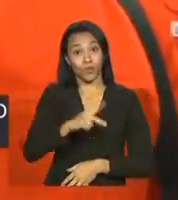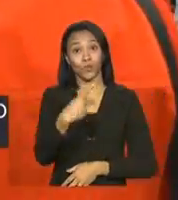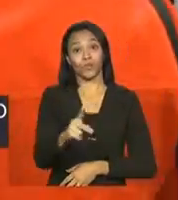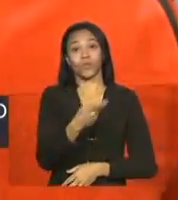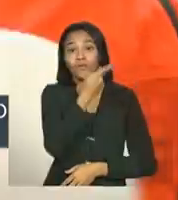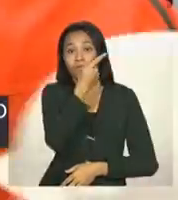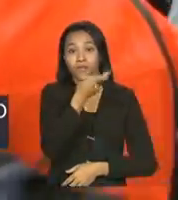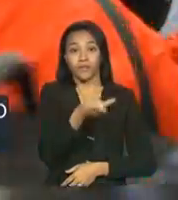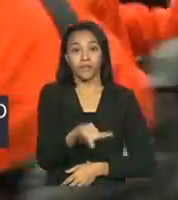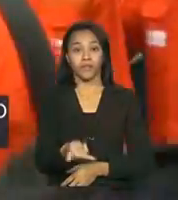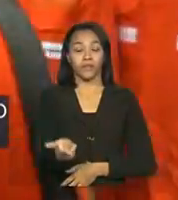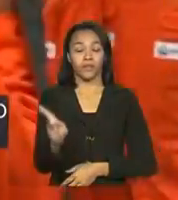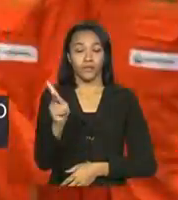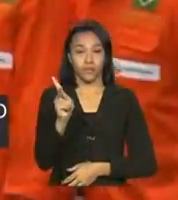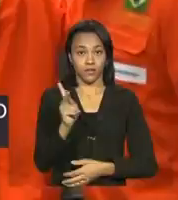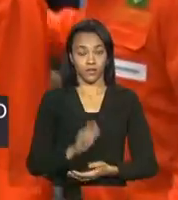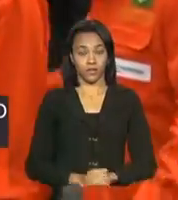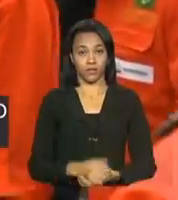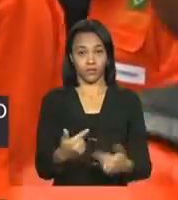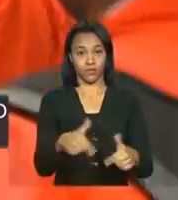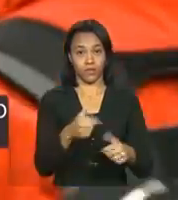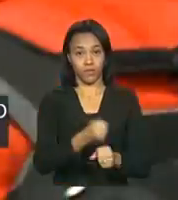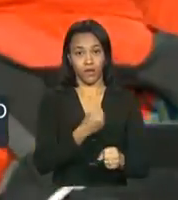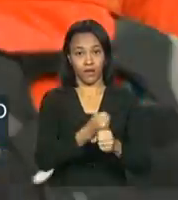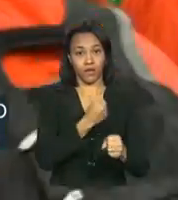obras da plataforma